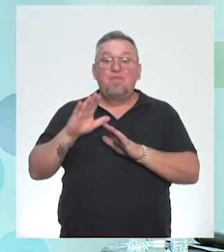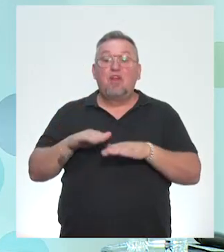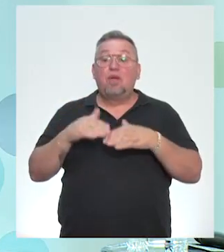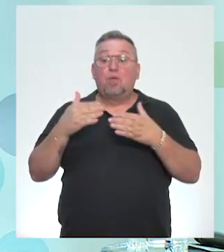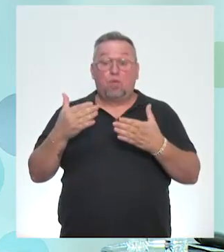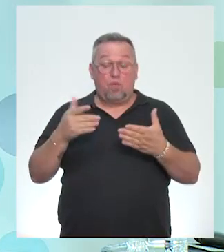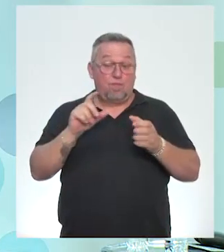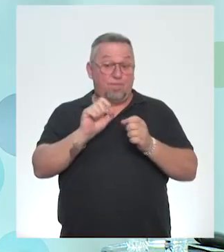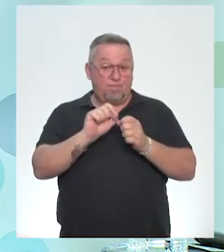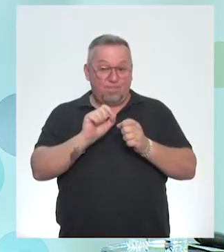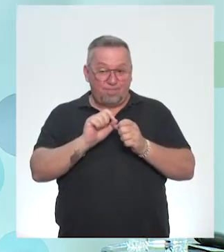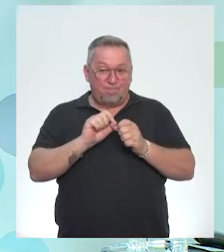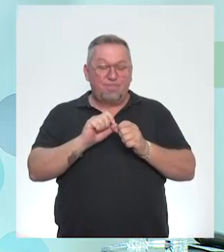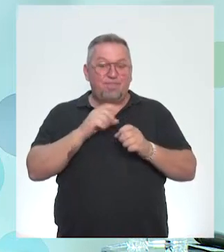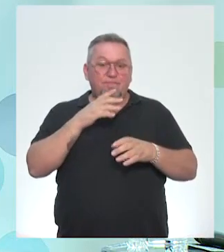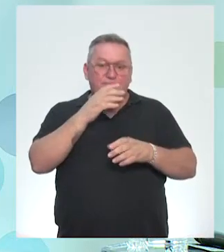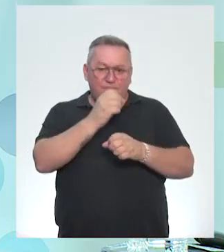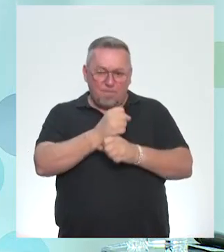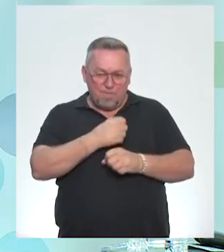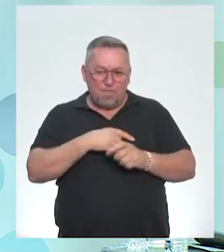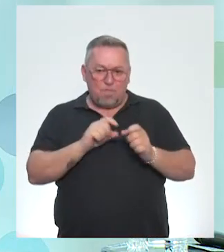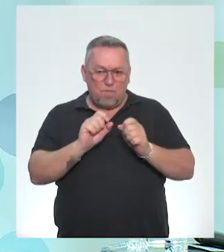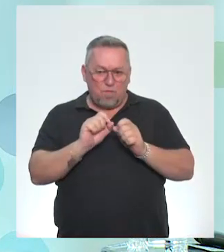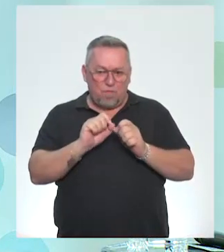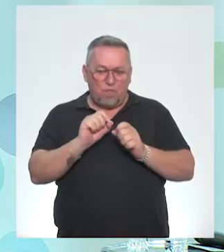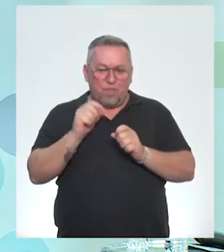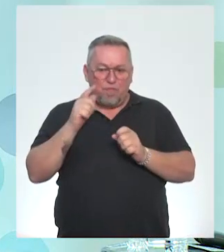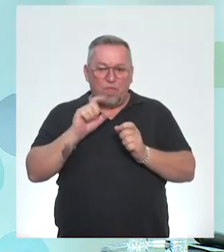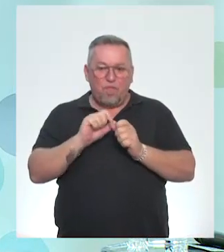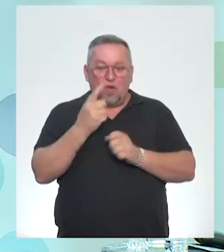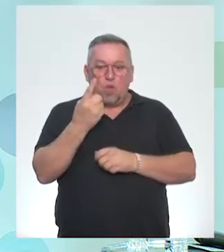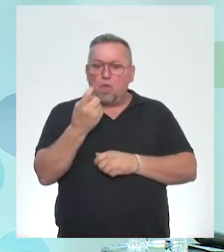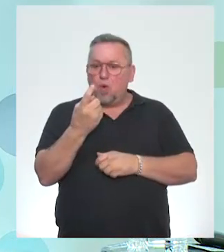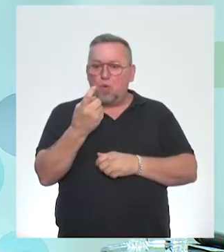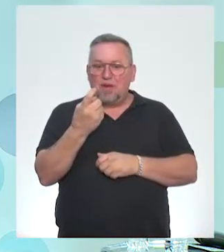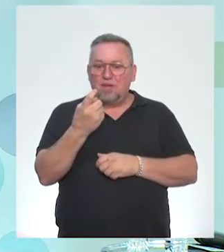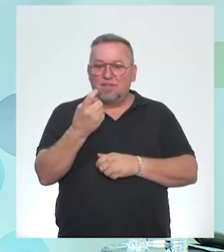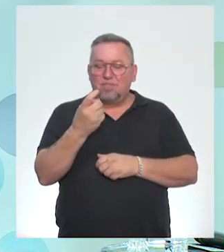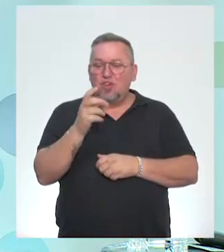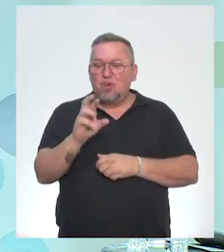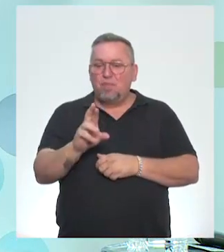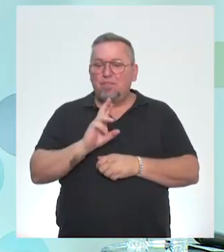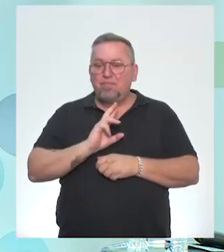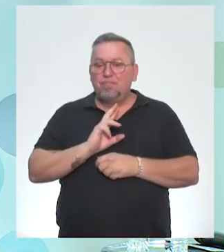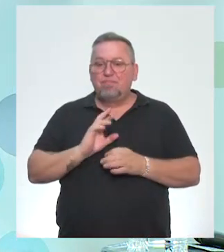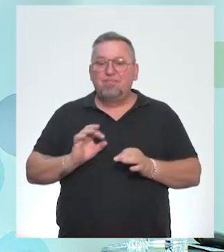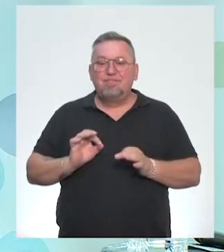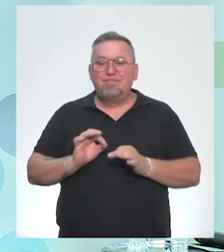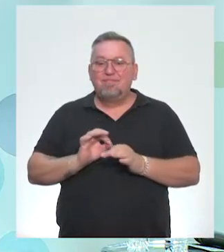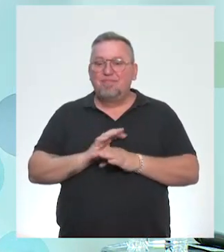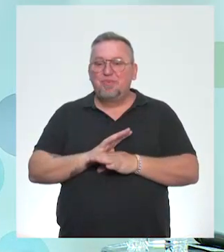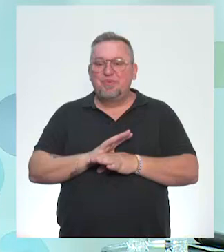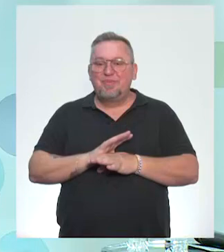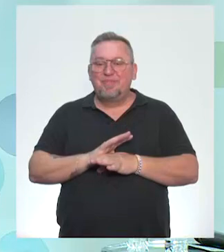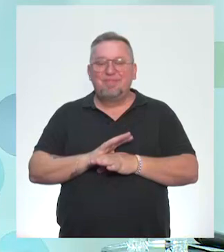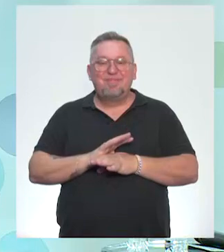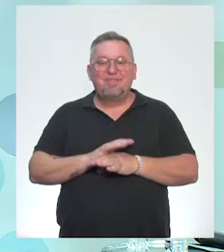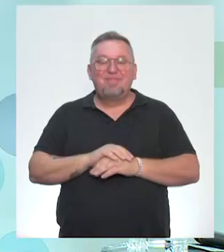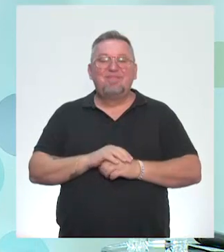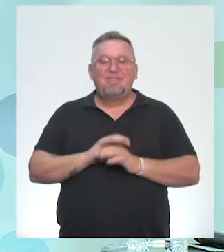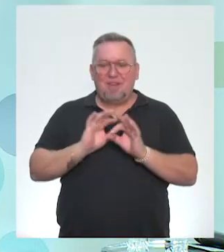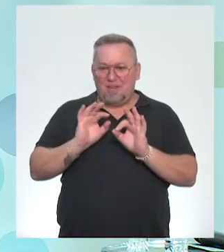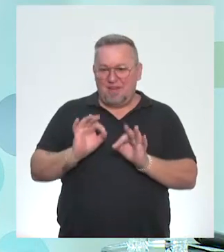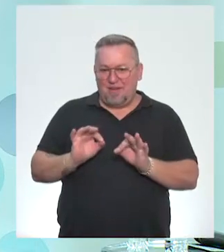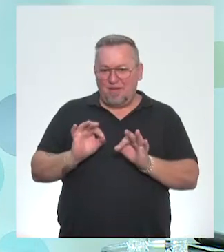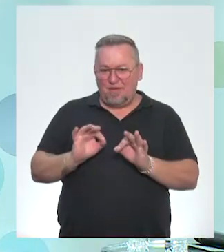faz esse processo aqui, você acaba fazendo uma única operação e já chega no resultado supostamente correto,